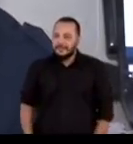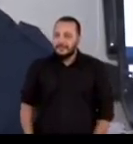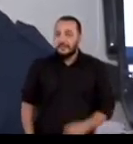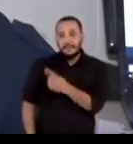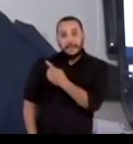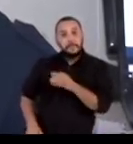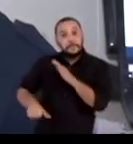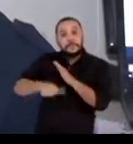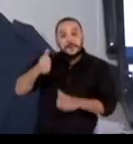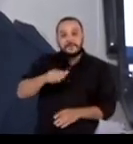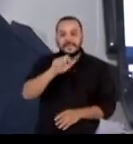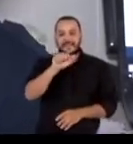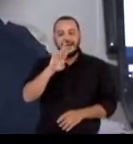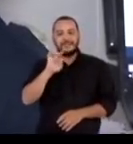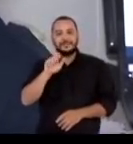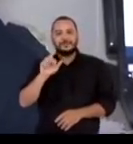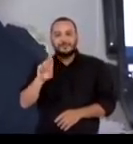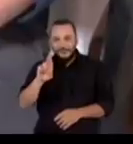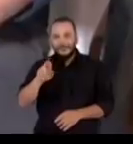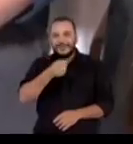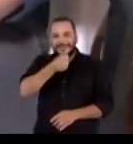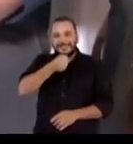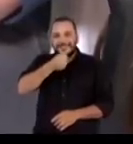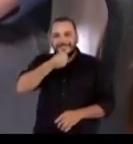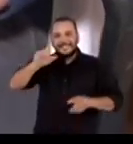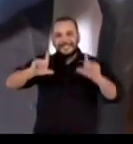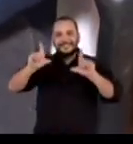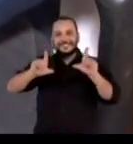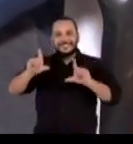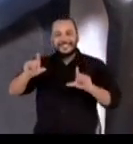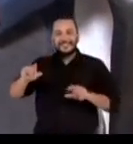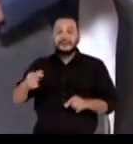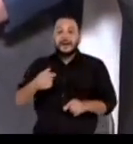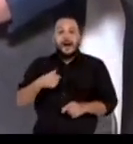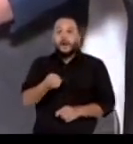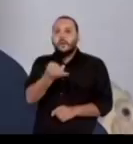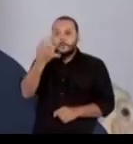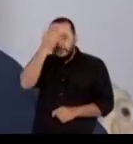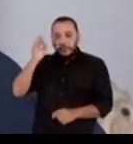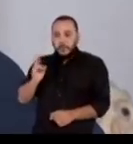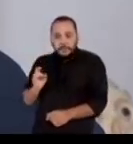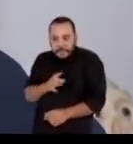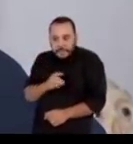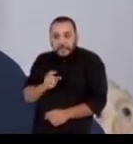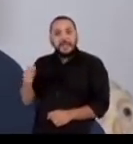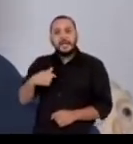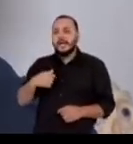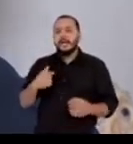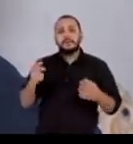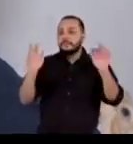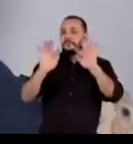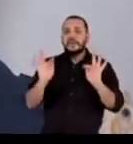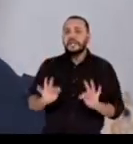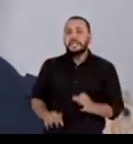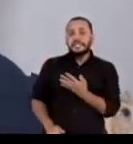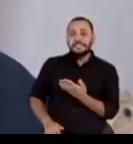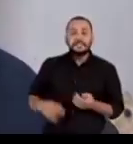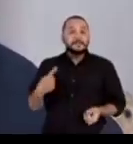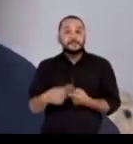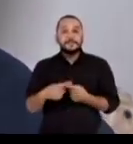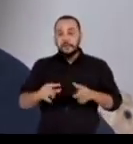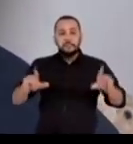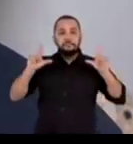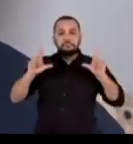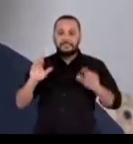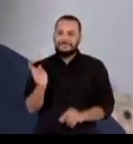vez que Arthur dá uma entrevista para a televisão. Alguns ficariam nervosos. Ele está mega feliz. Não porque vai